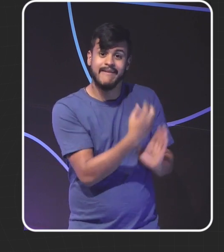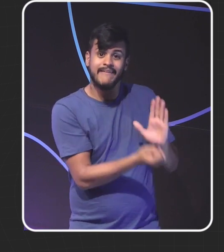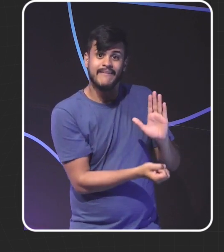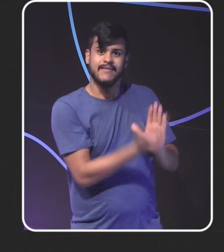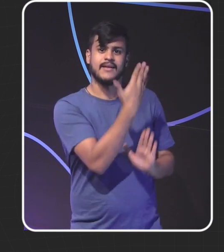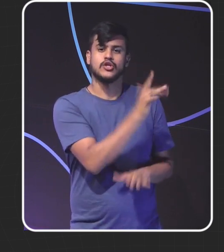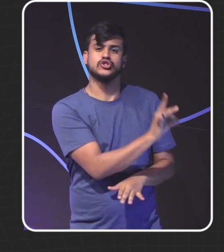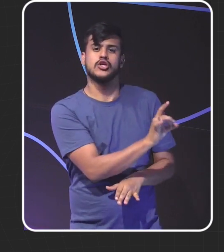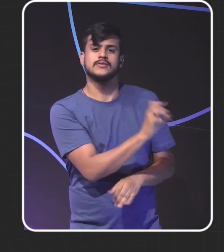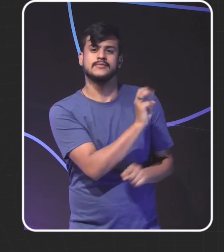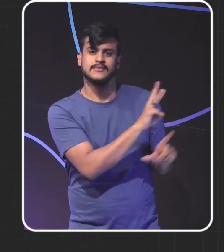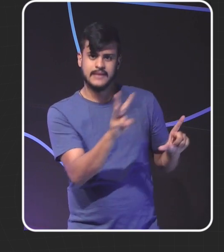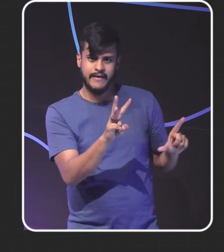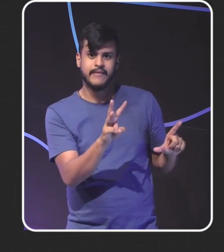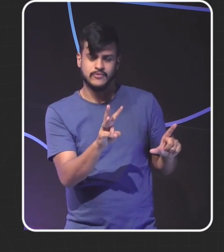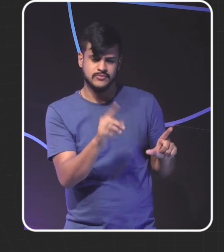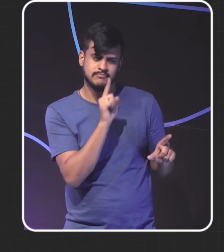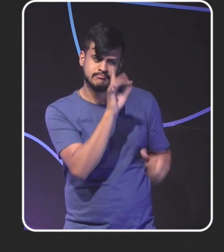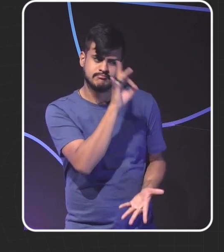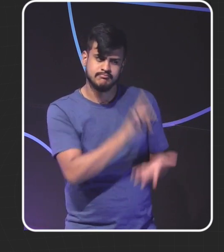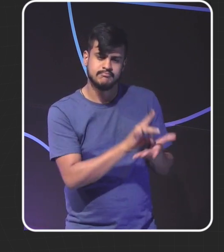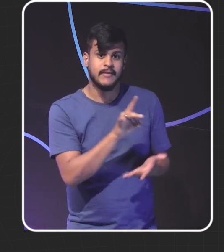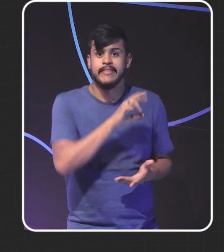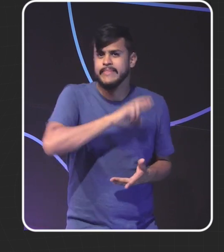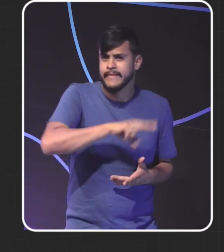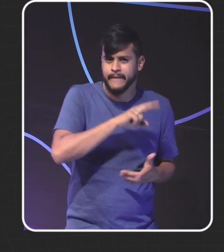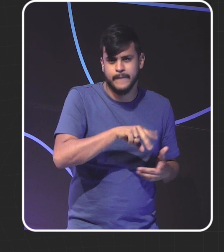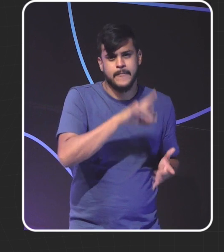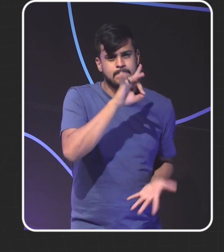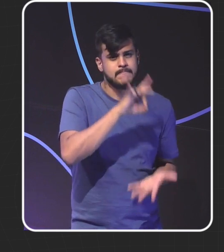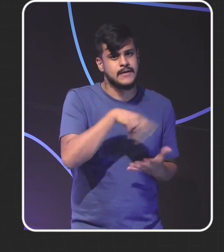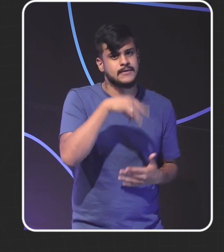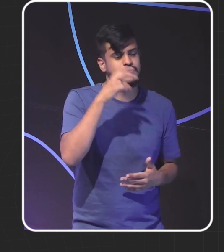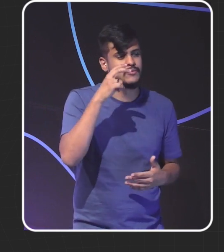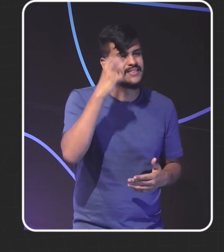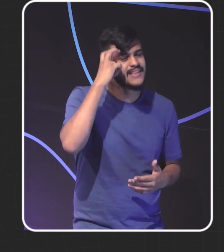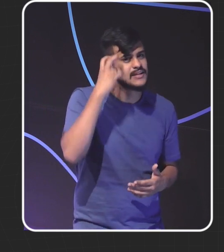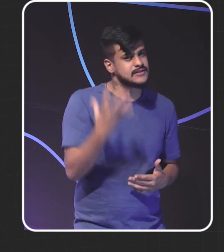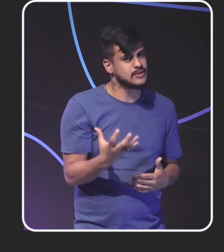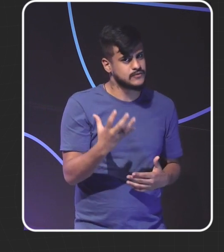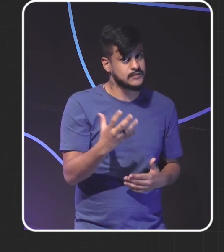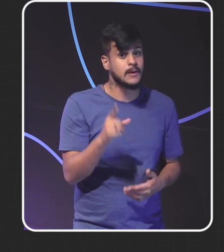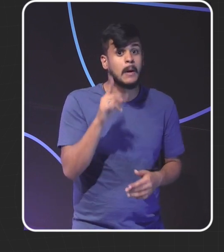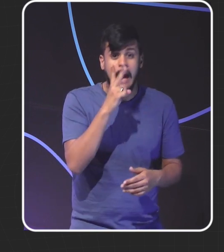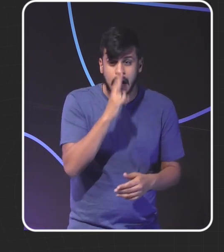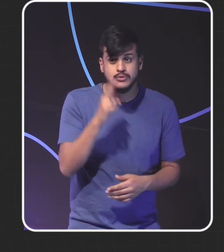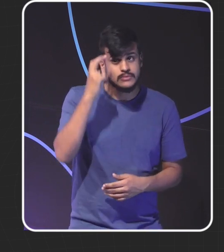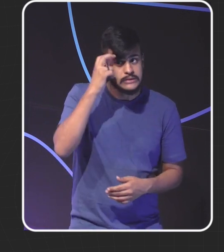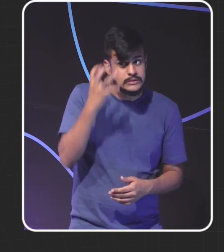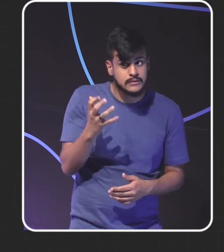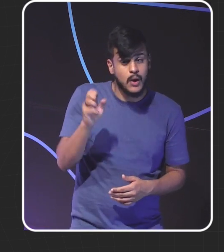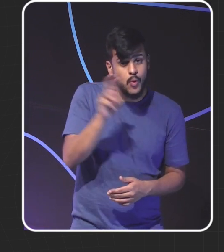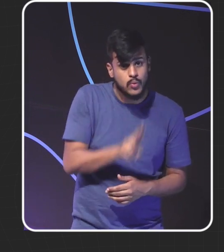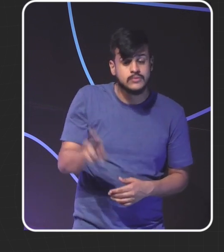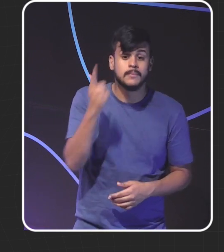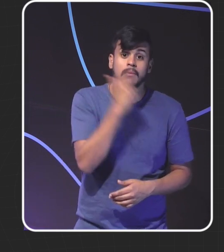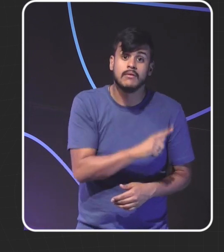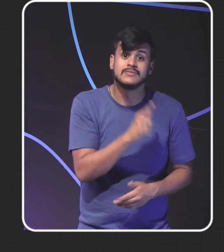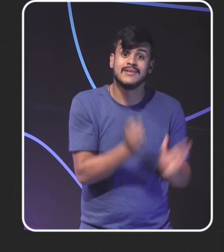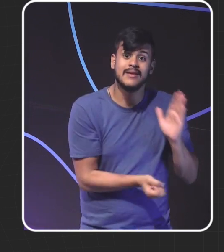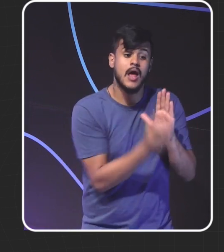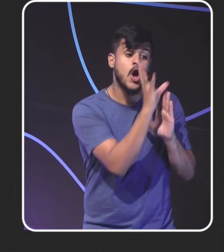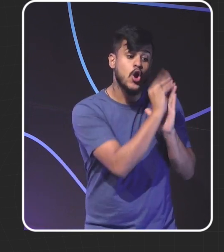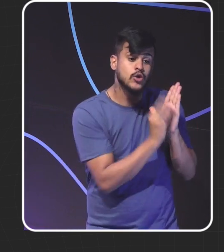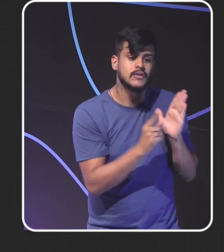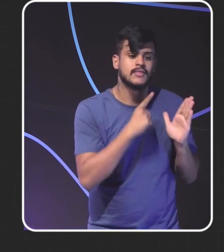usar inteligência artificial, na verdade, me pareceu que elas usam a inteligência artificial para poder gerar conteúdo só